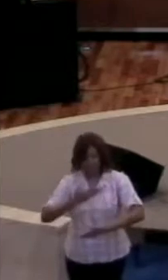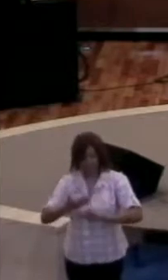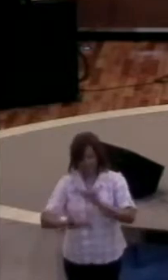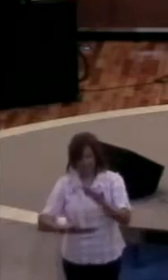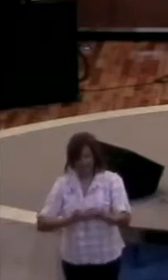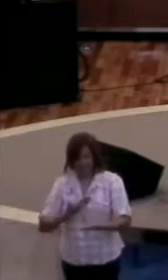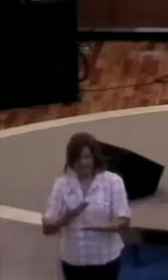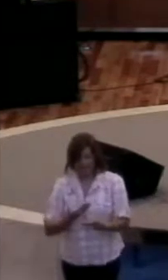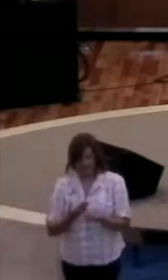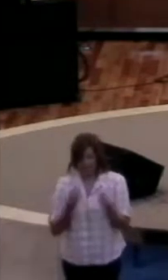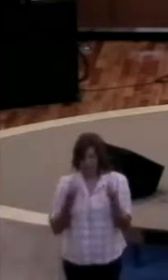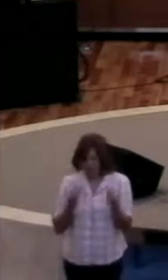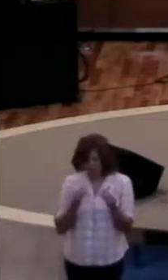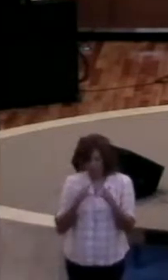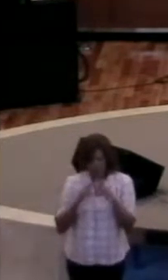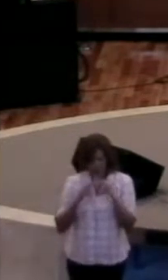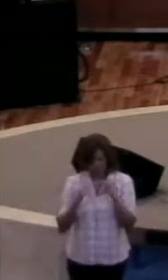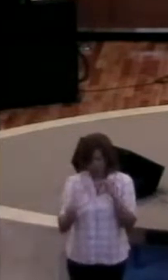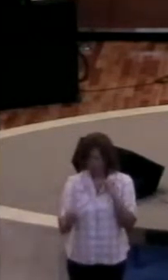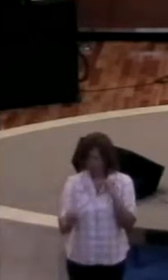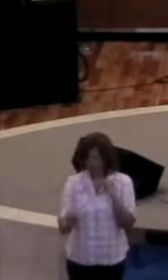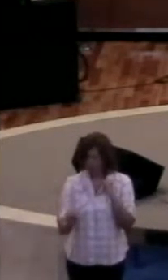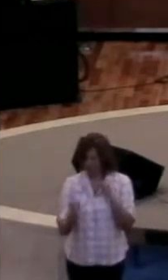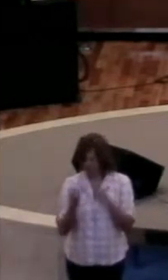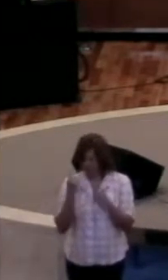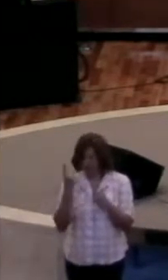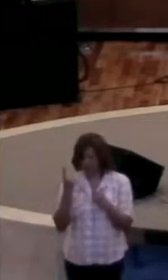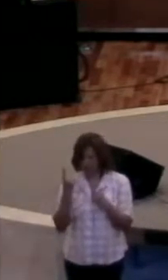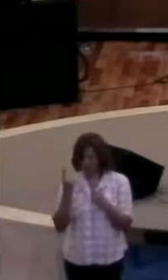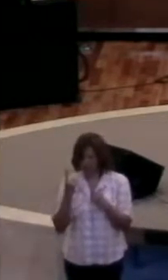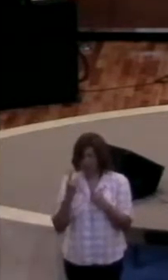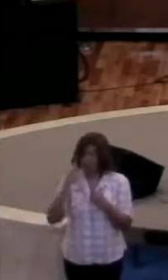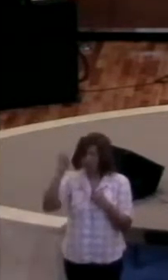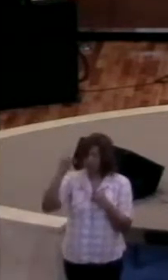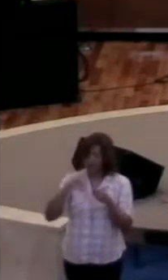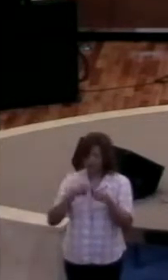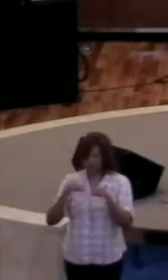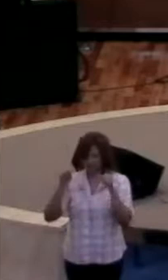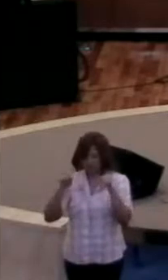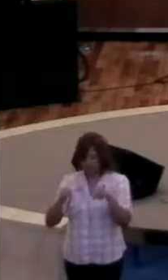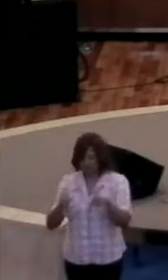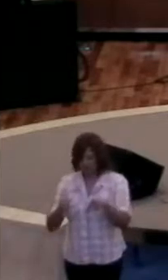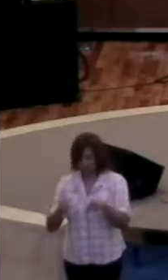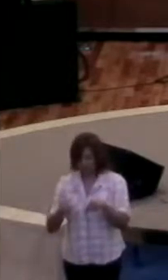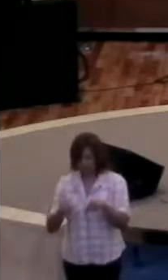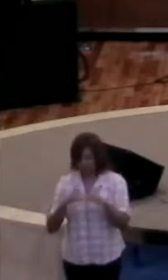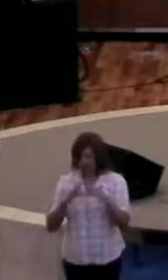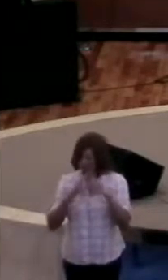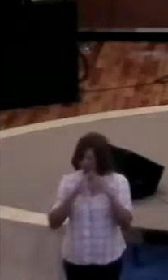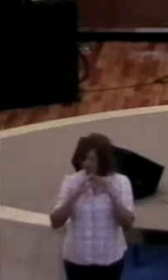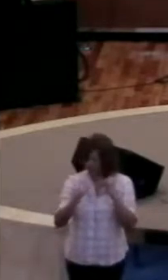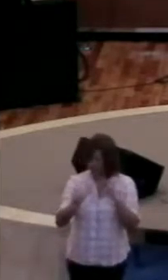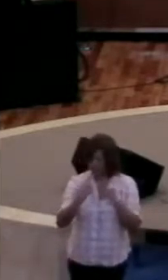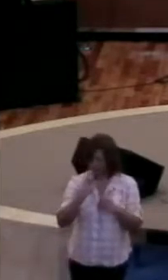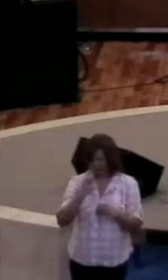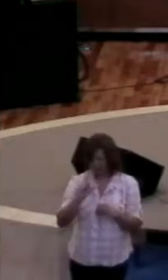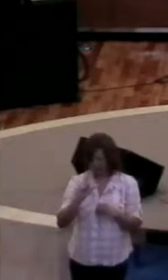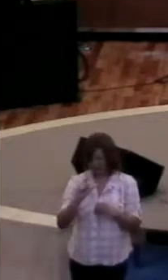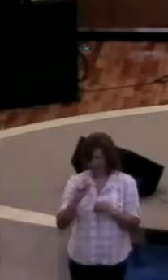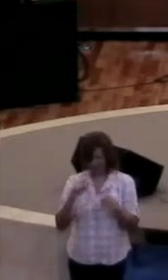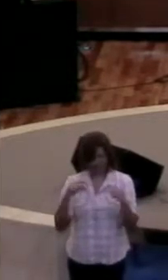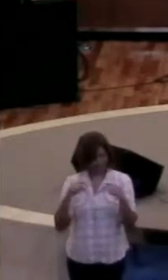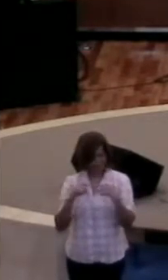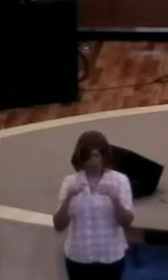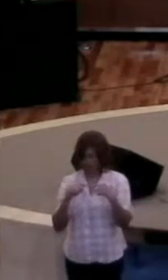um Deus que eu sirvo, ele não é poderoso? E ele não está aqui? esta palavra fugir parece que não se encaixa com